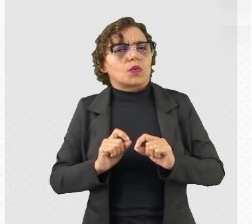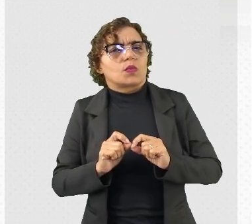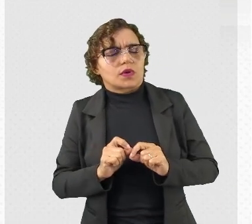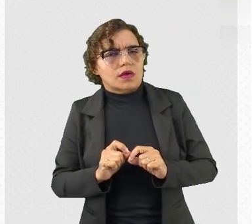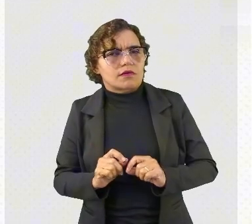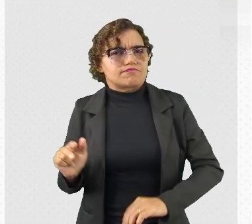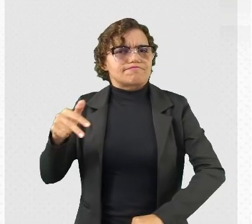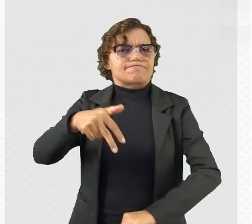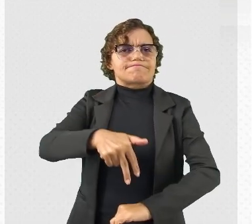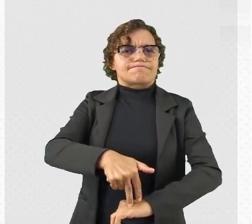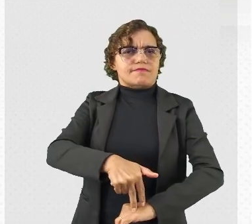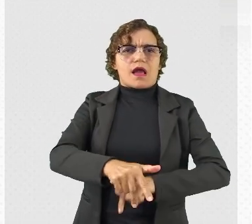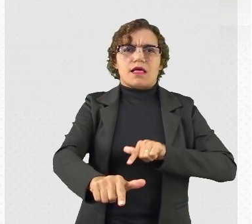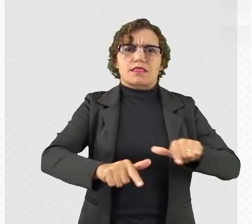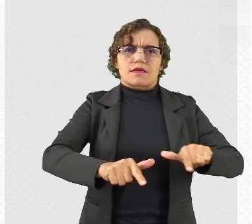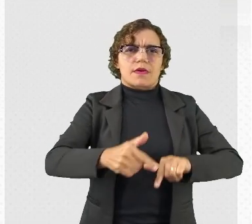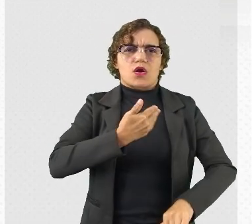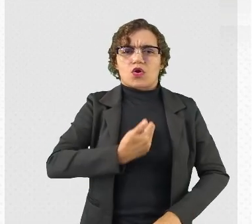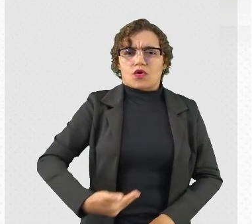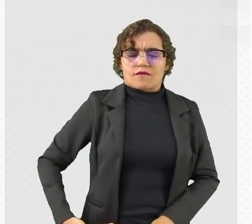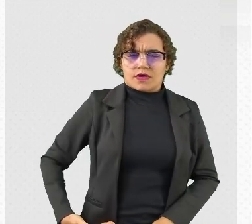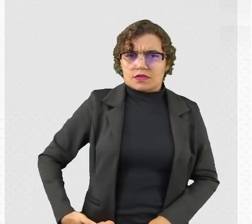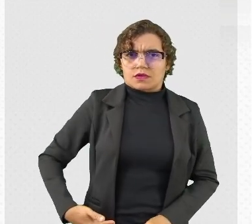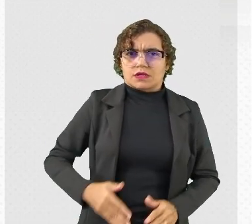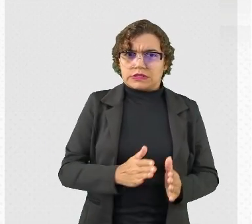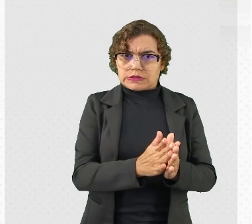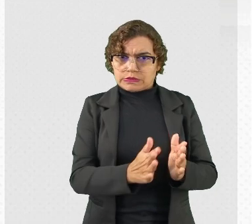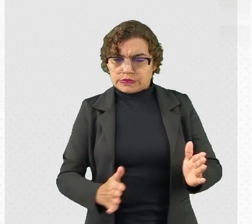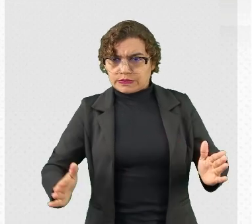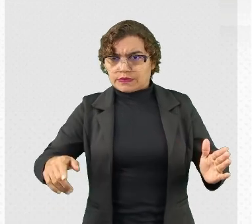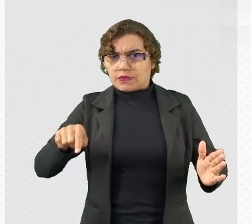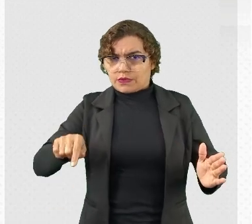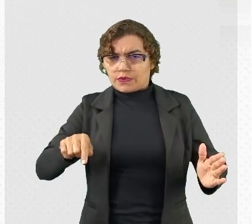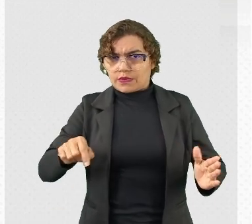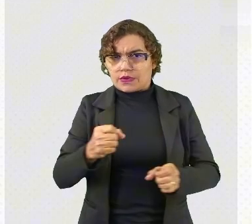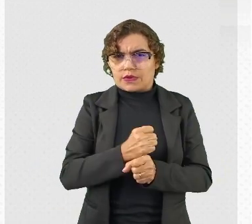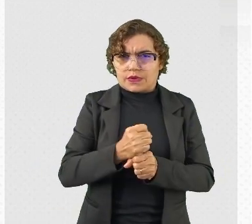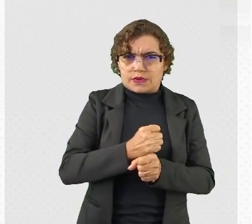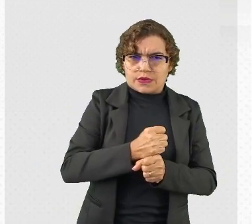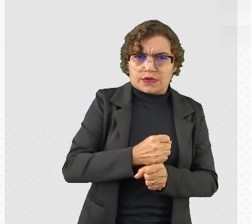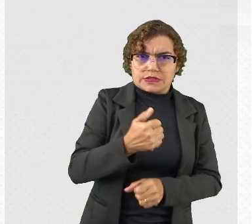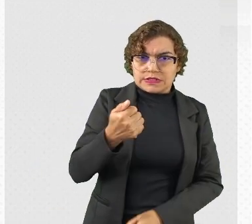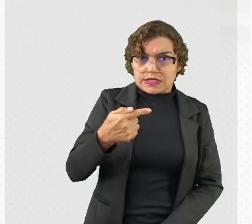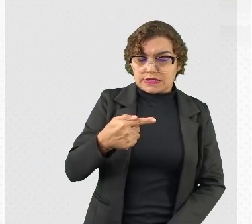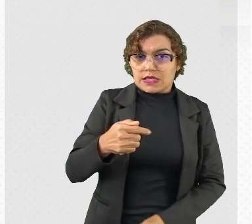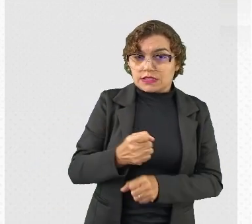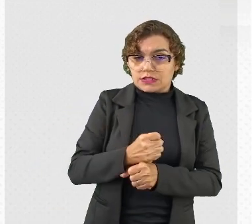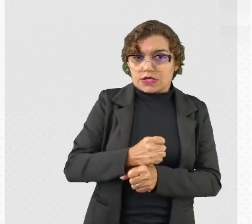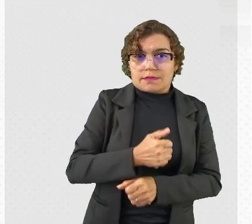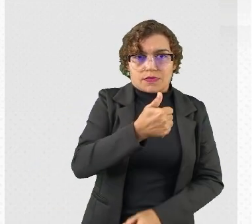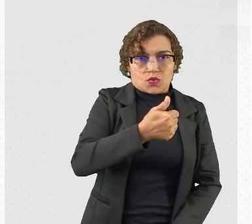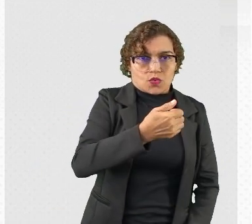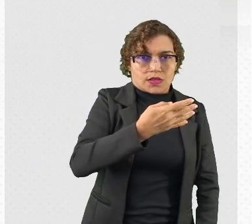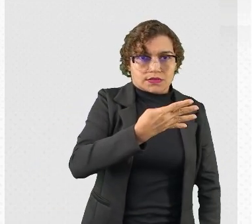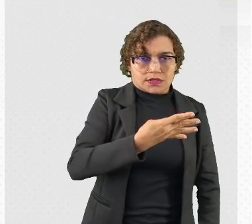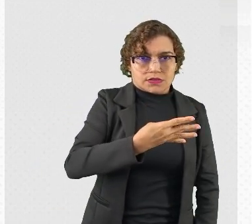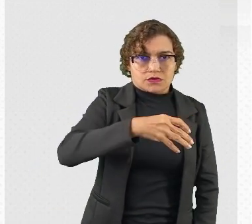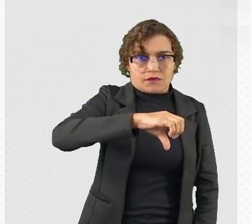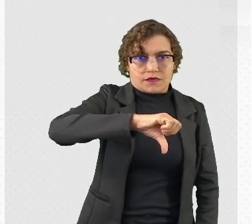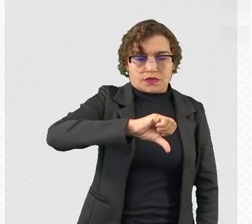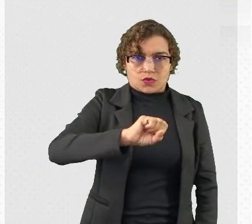governo. Durante aqui a gente percebe 17 anos, entre 1498